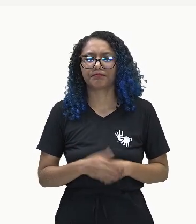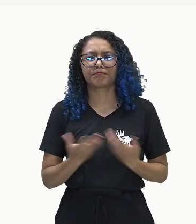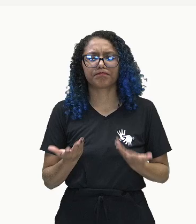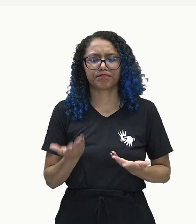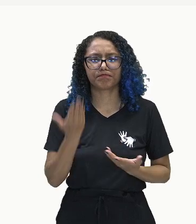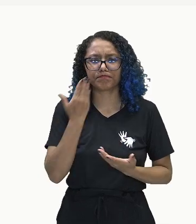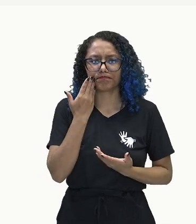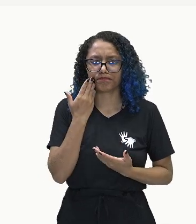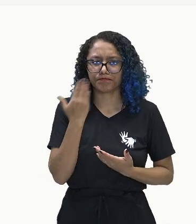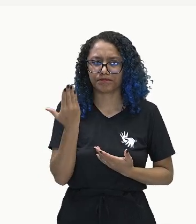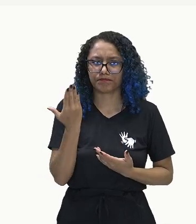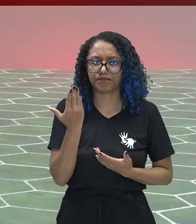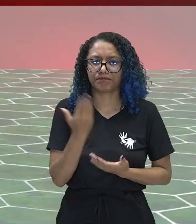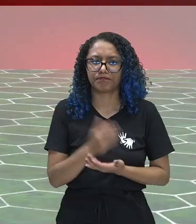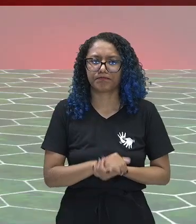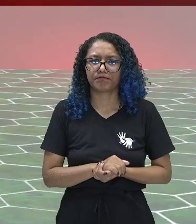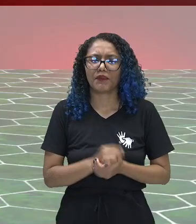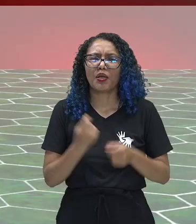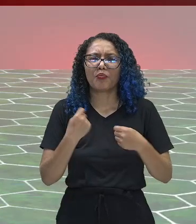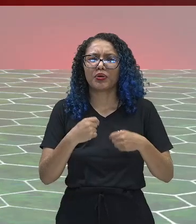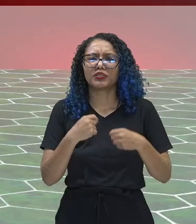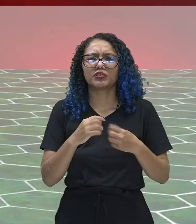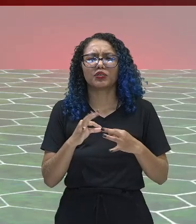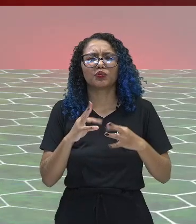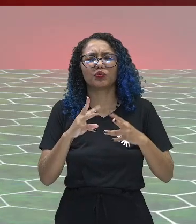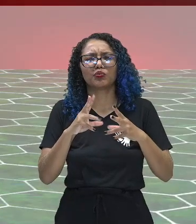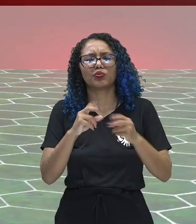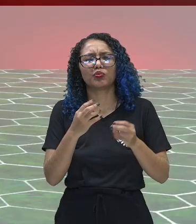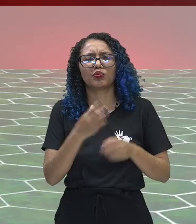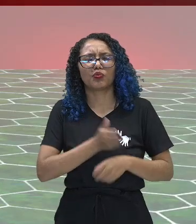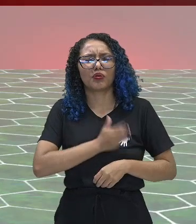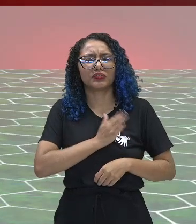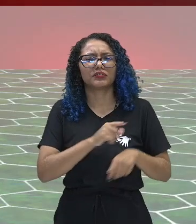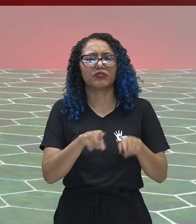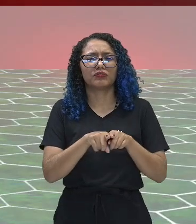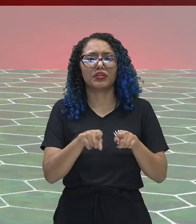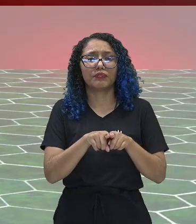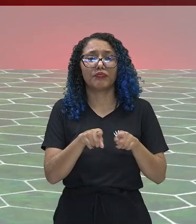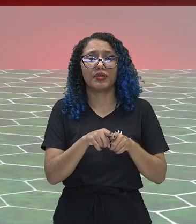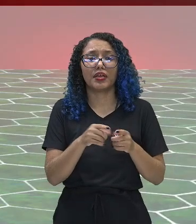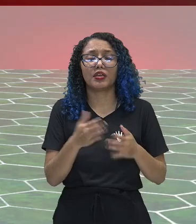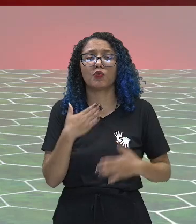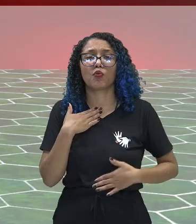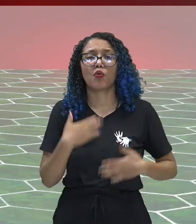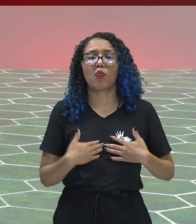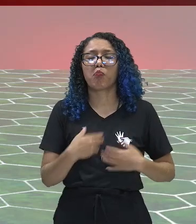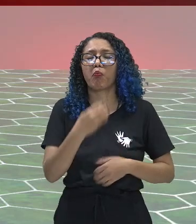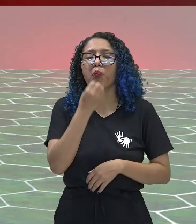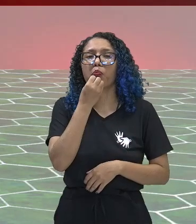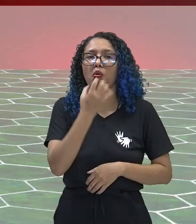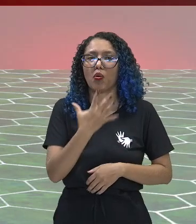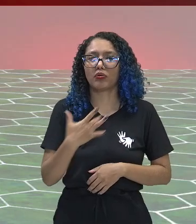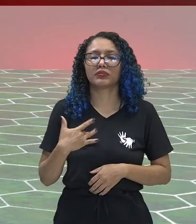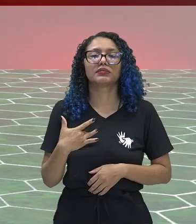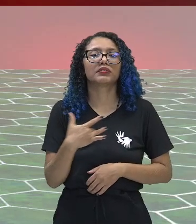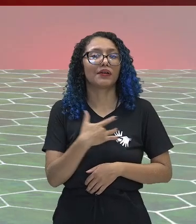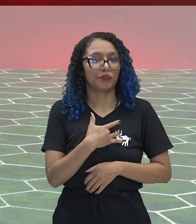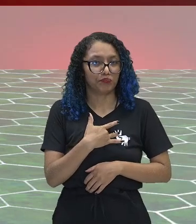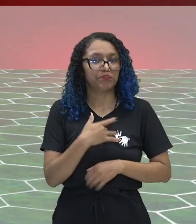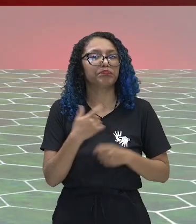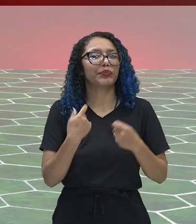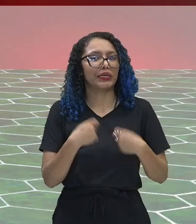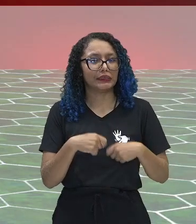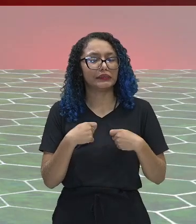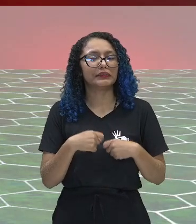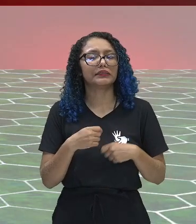que o coração e todos os componentes do corpo estejam em bom estado. Então, nós vamos começar a comentar agora